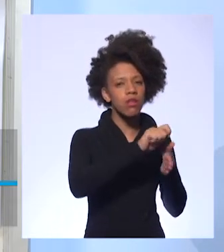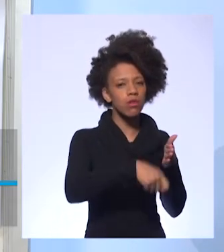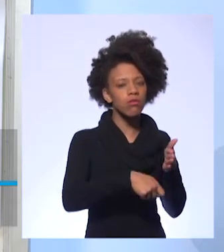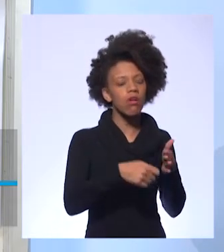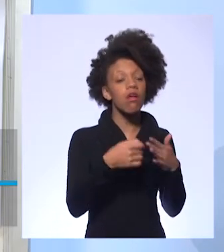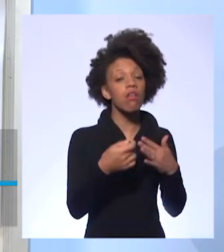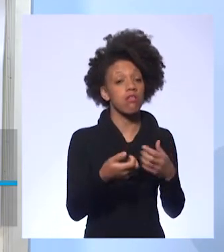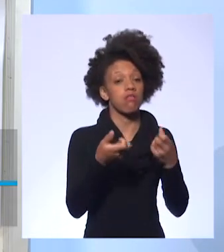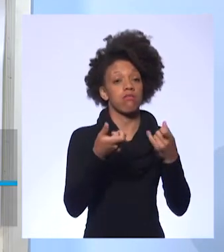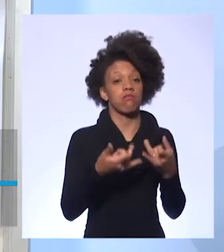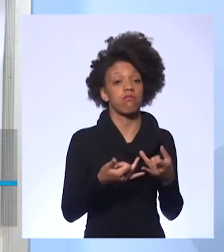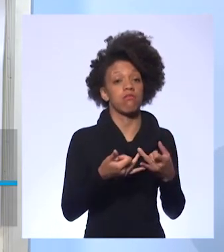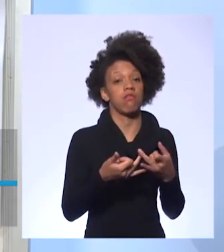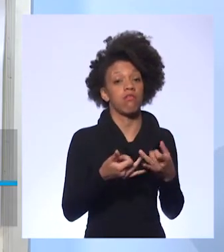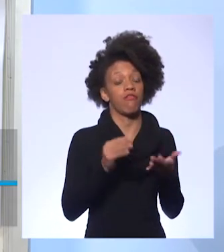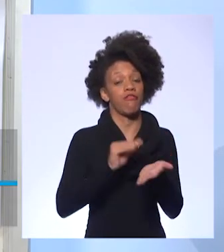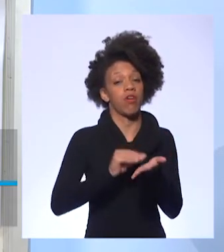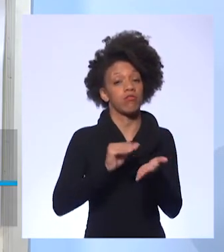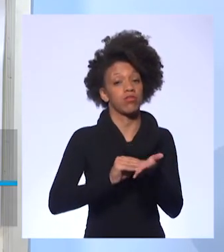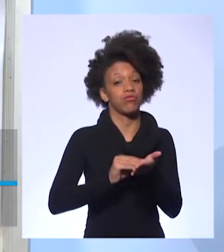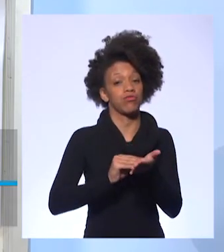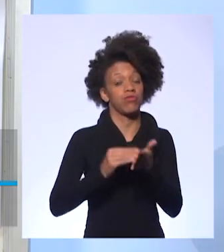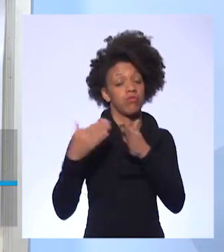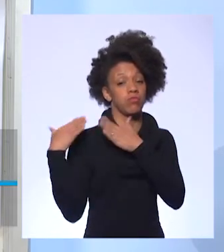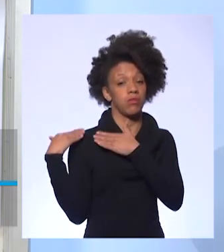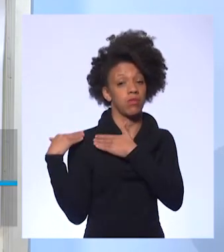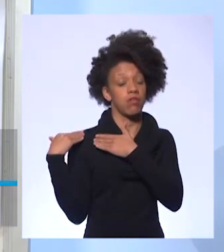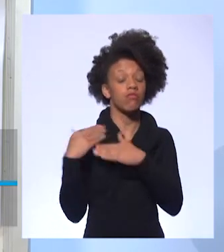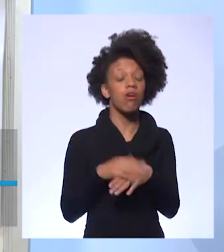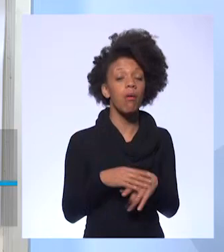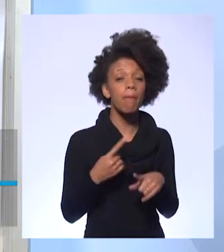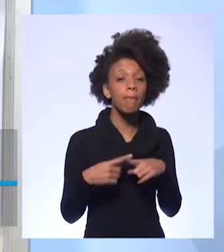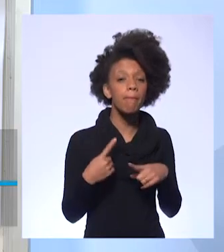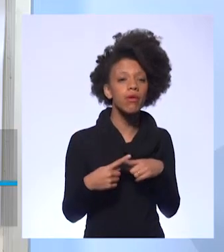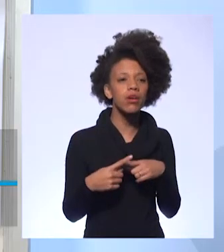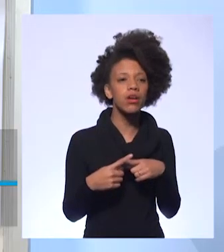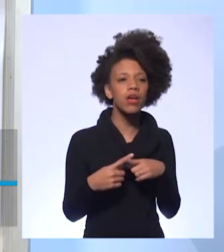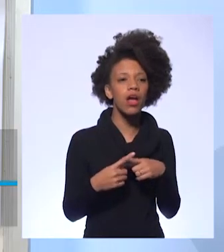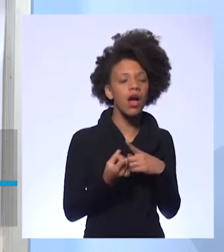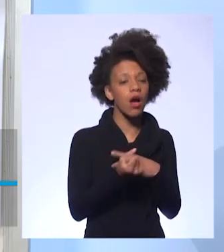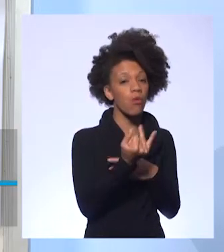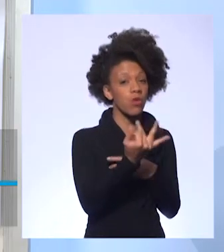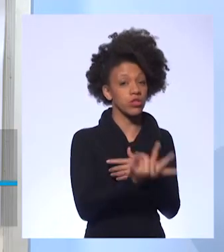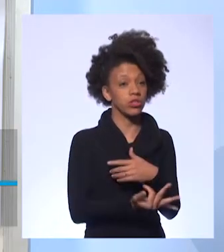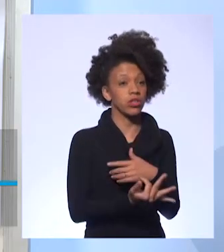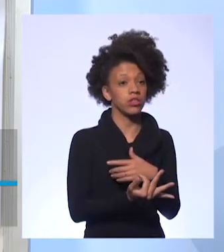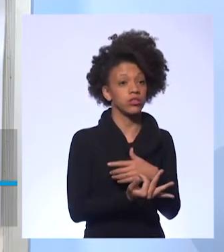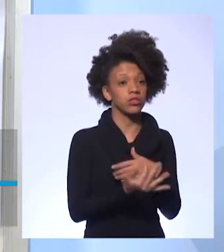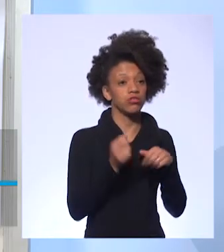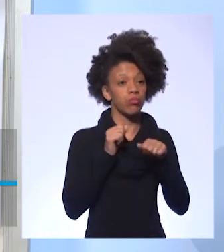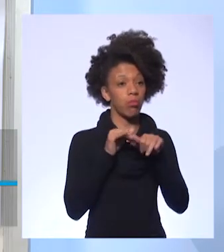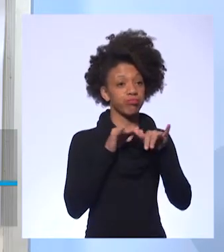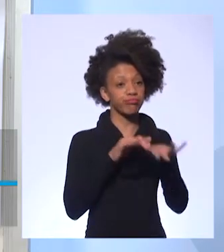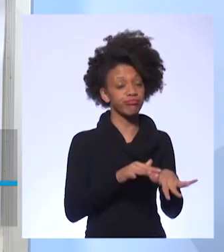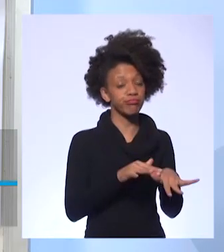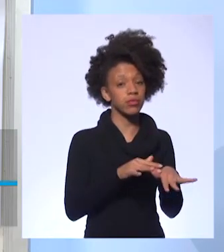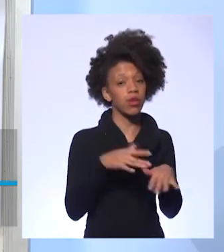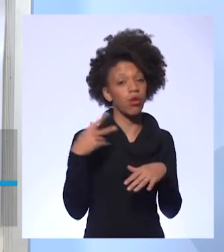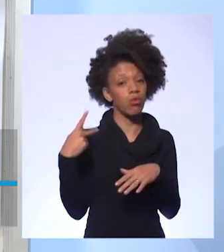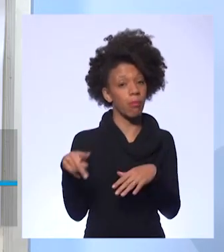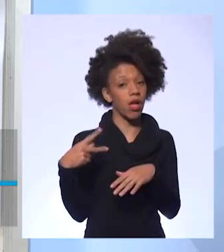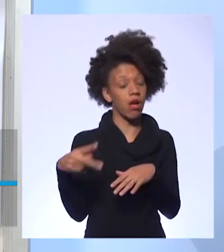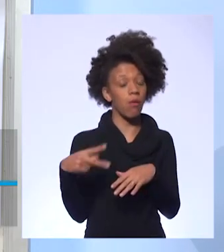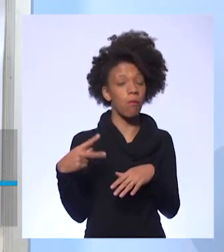dizem que foi irresponsável porque a quantidade de soldados que tinha no Paraguai embora